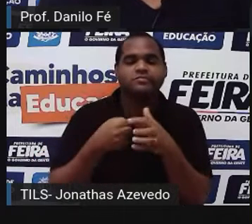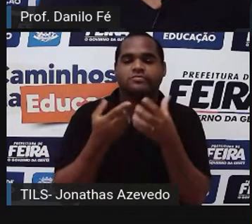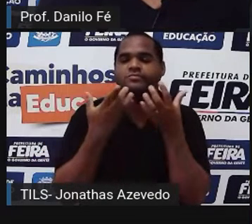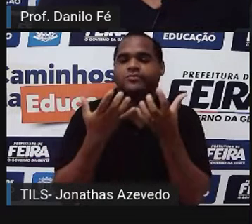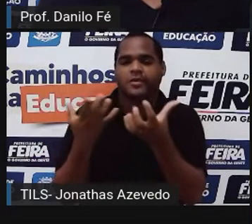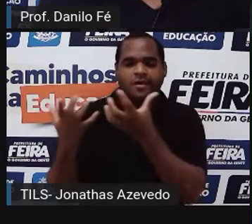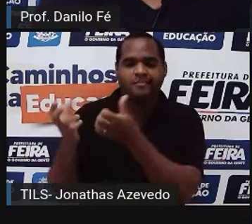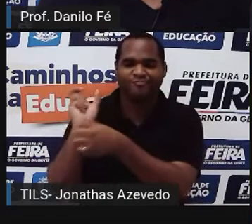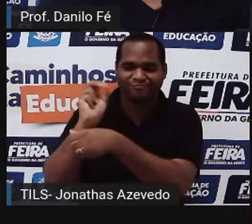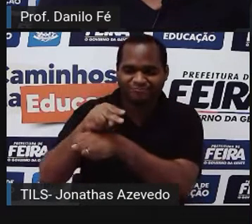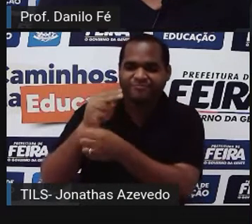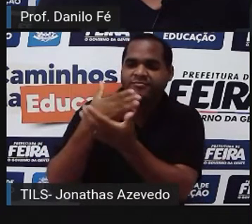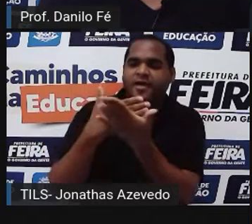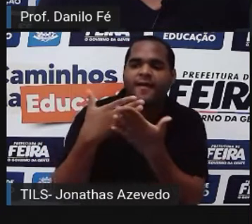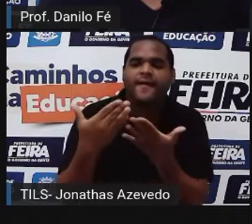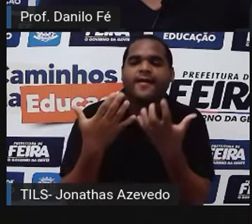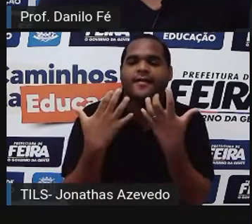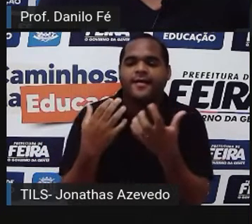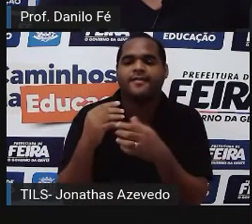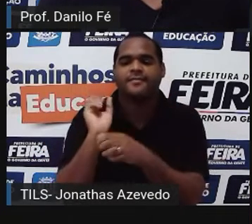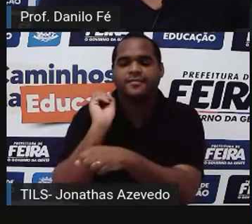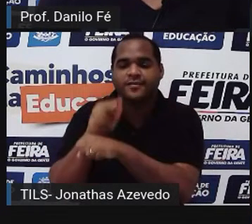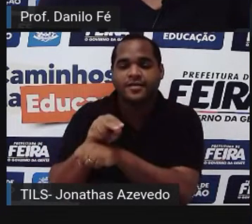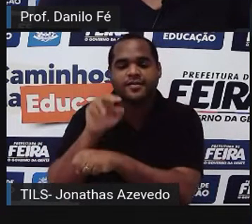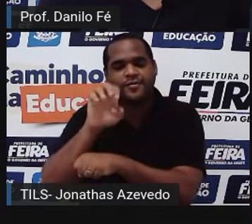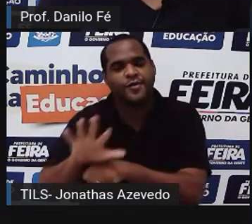era conquistar a Europa.